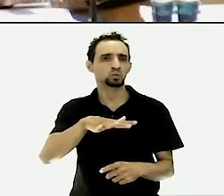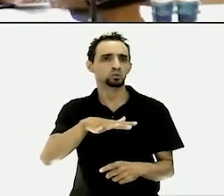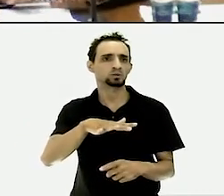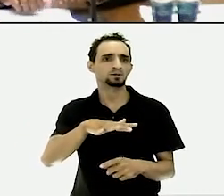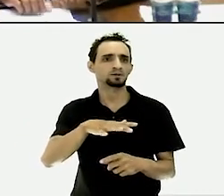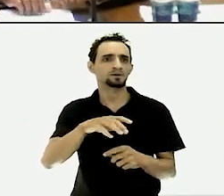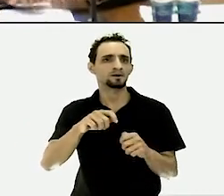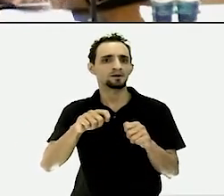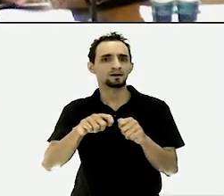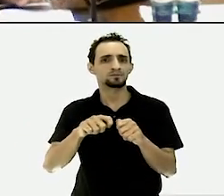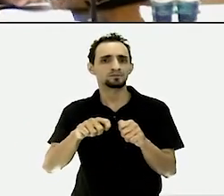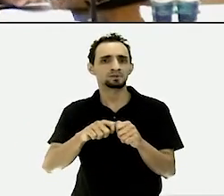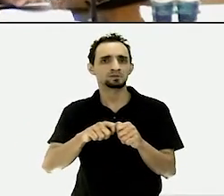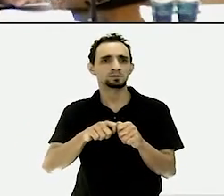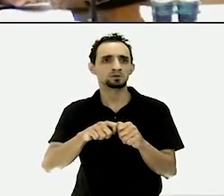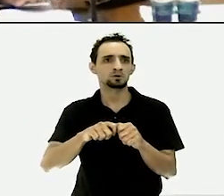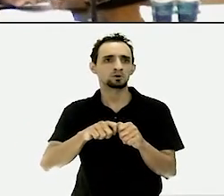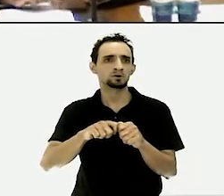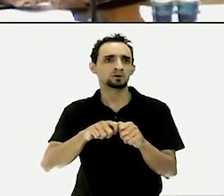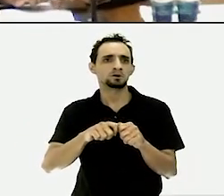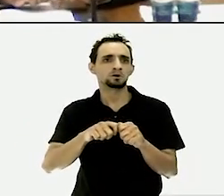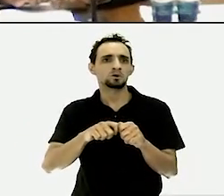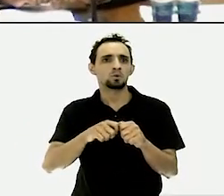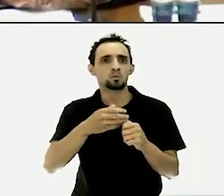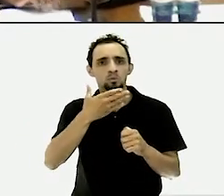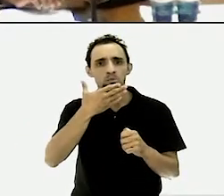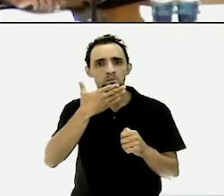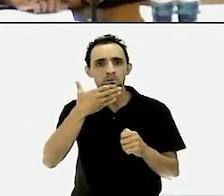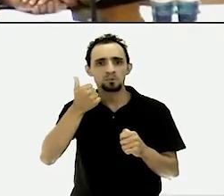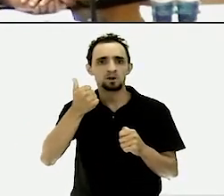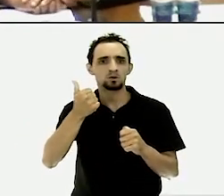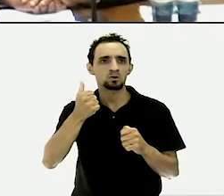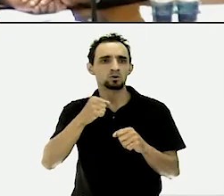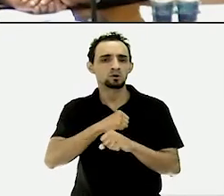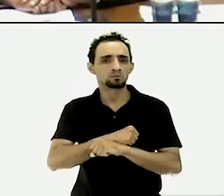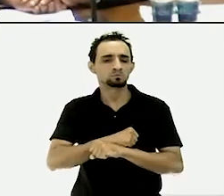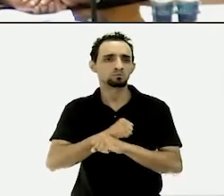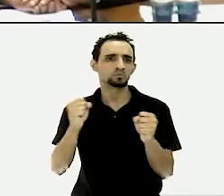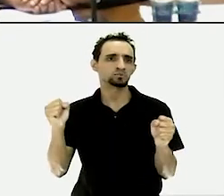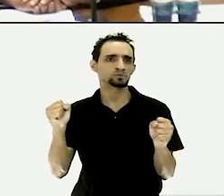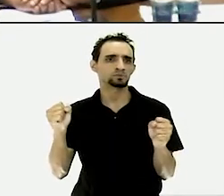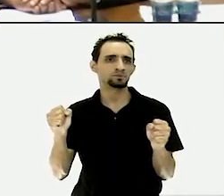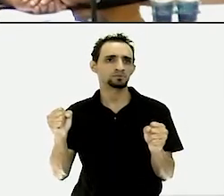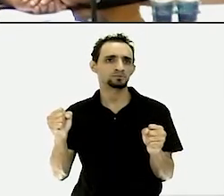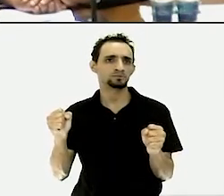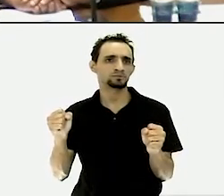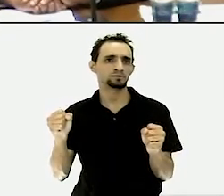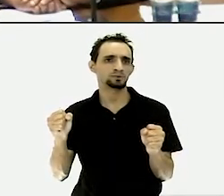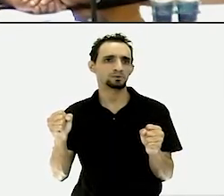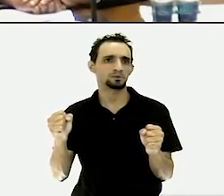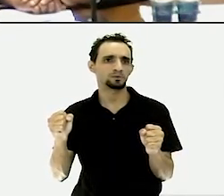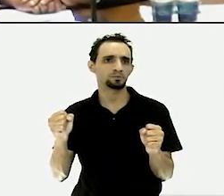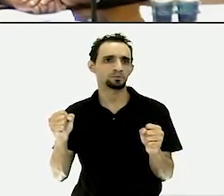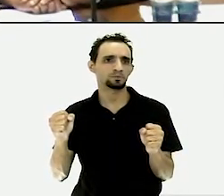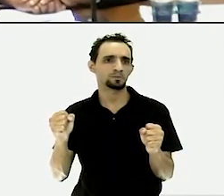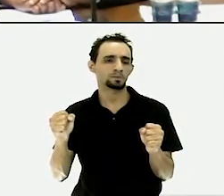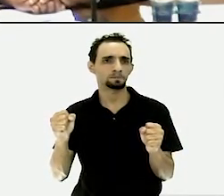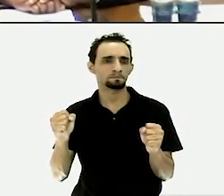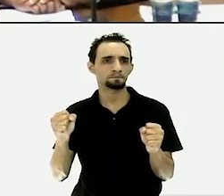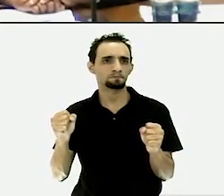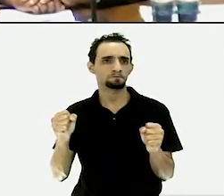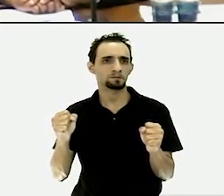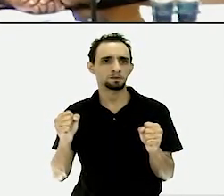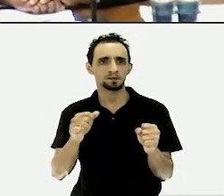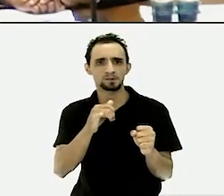vou colocar em votação, porque eu acredito que eles também não têm, só tem um lugar para encher de água o caminhão, e muitas vezes não dá